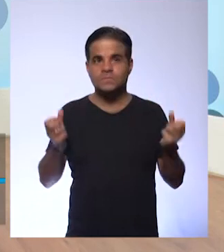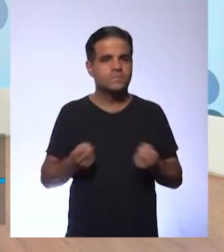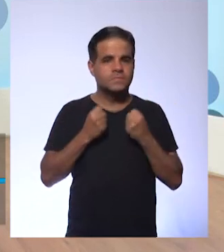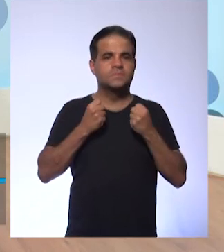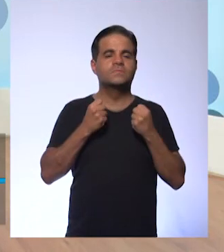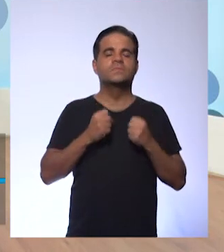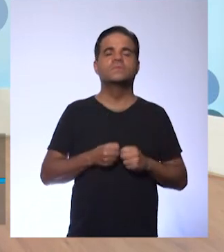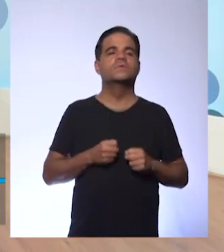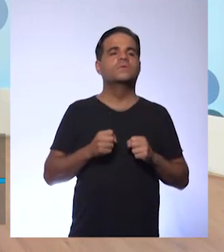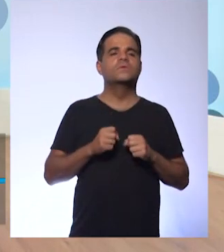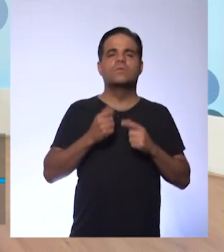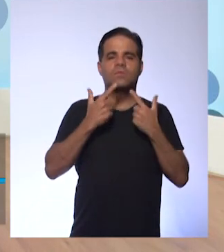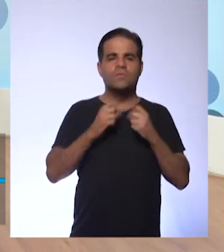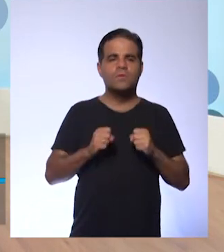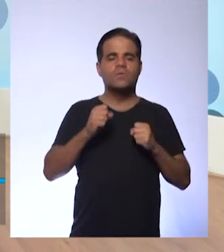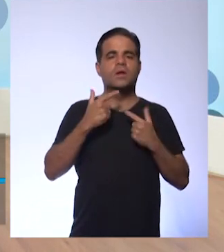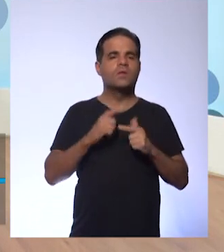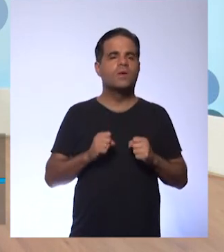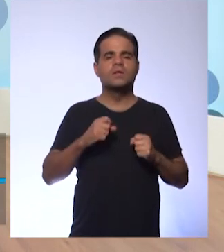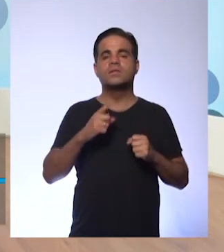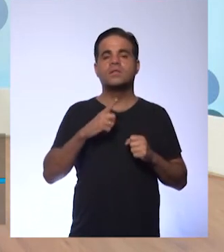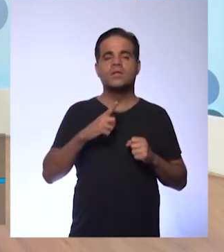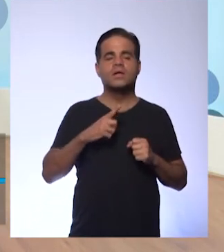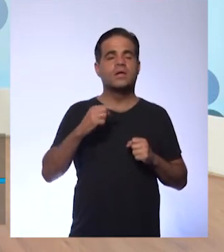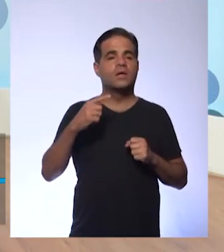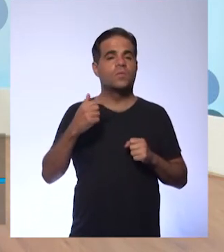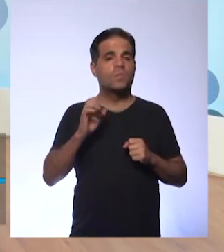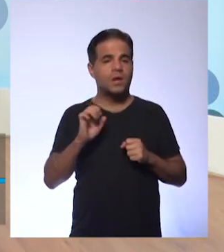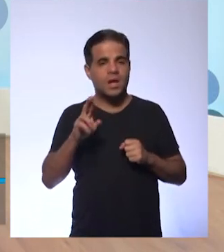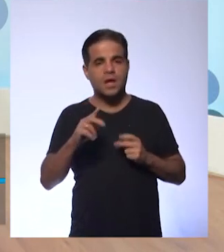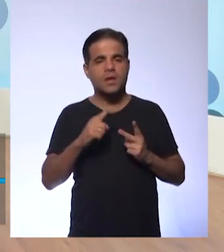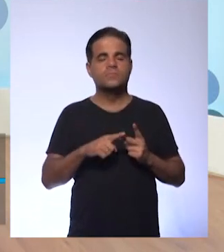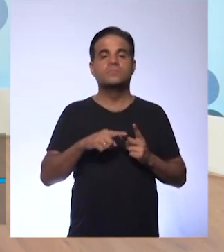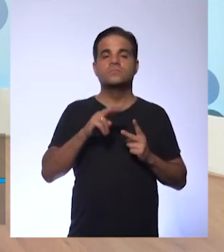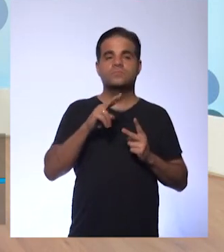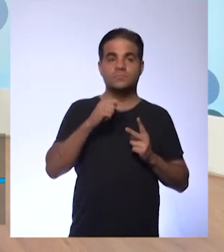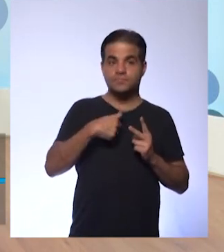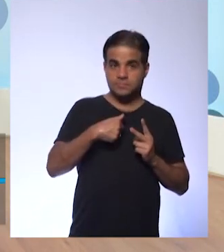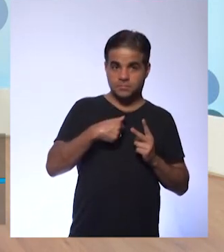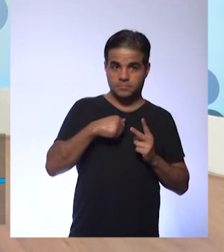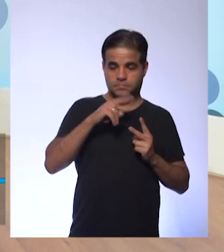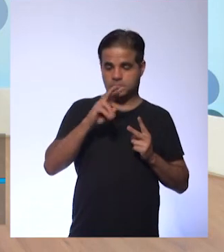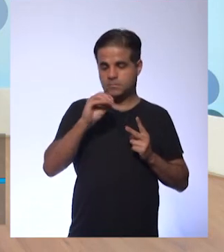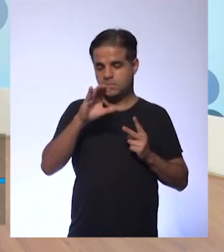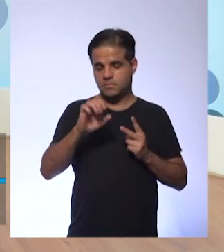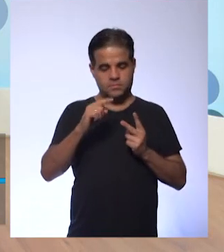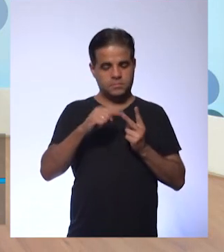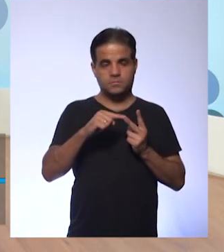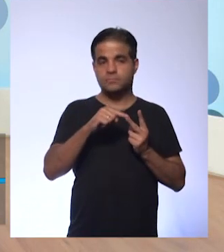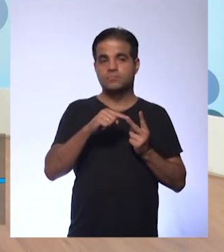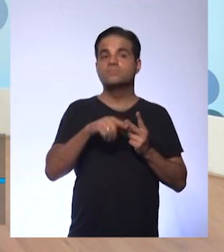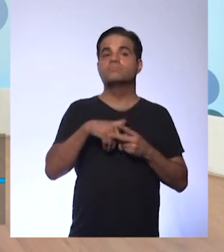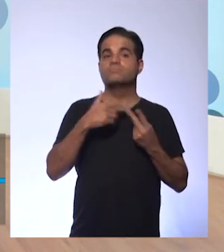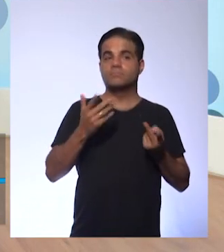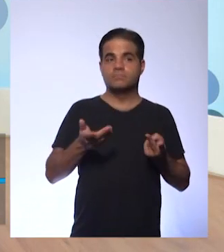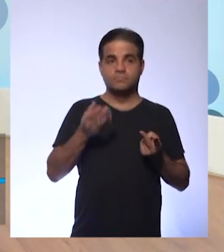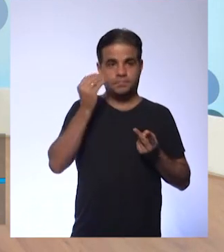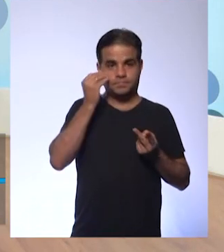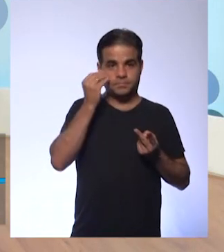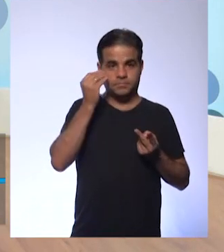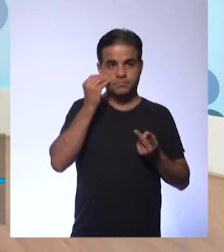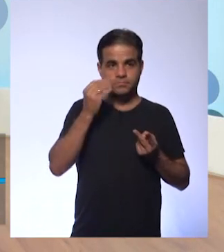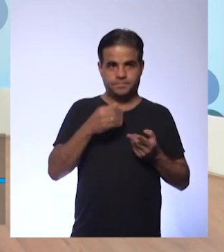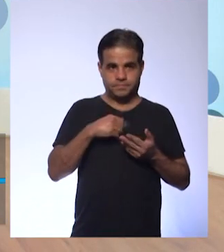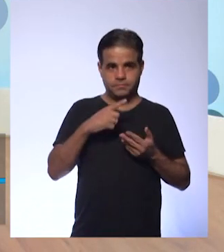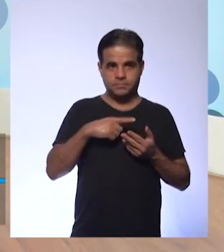gente, qual figura de linguagem é? Quando eu tenho o eu e depois o você em letras maiúsculas, dando evidência ali. Ai, meu Deus,